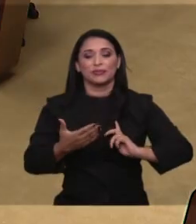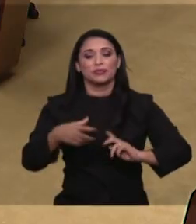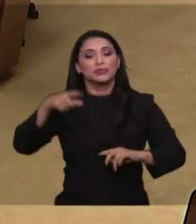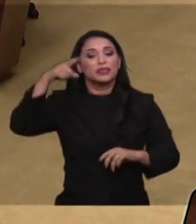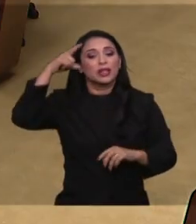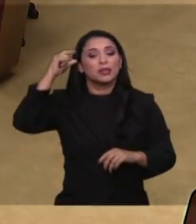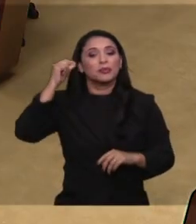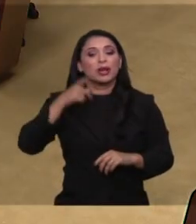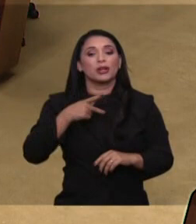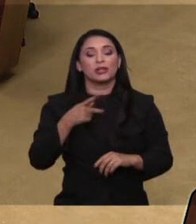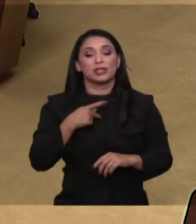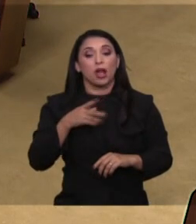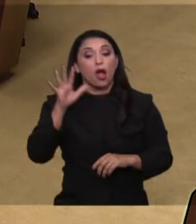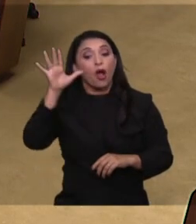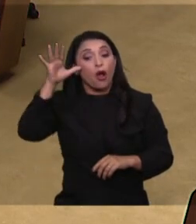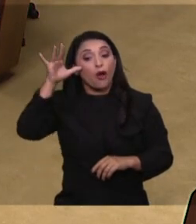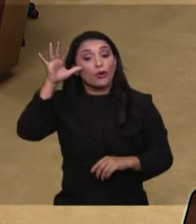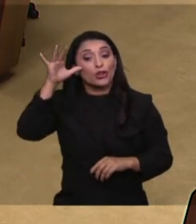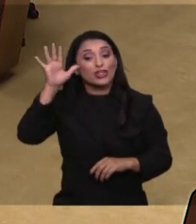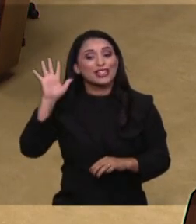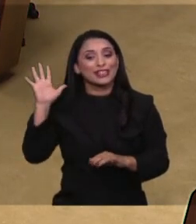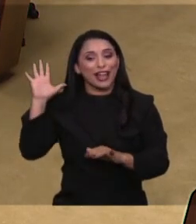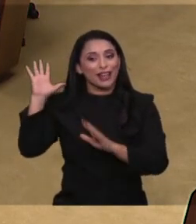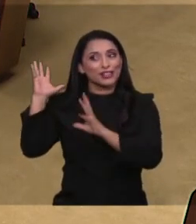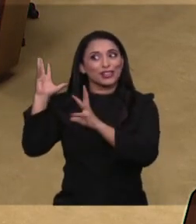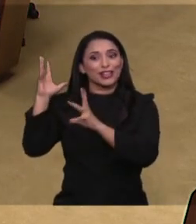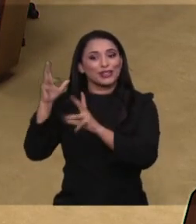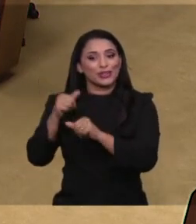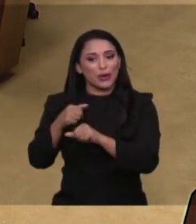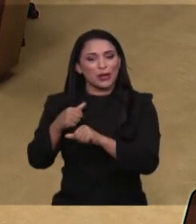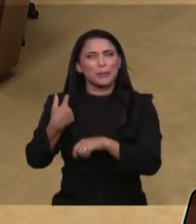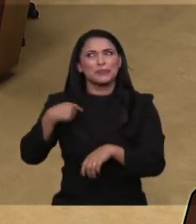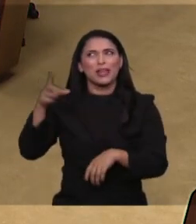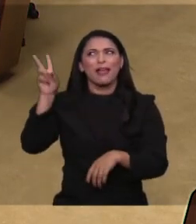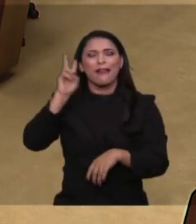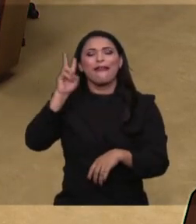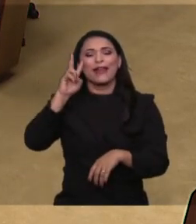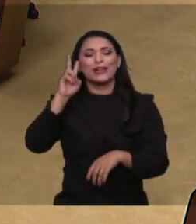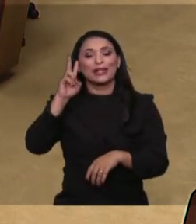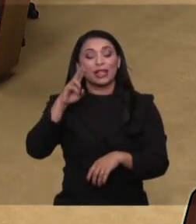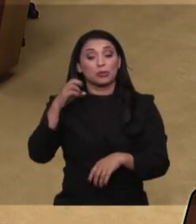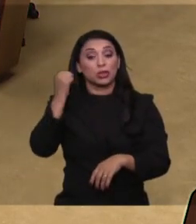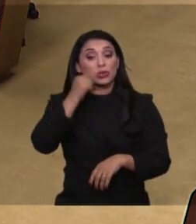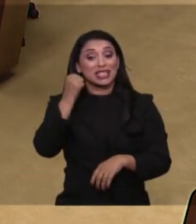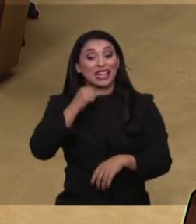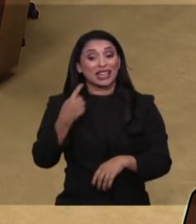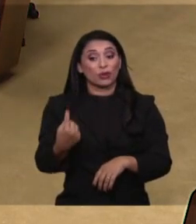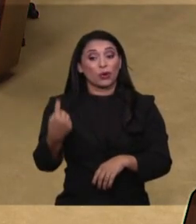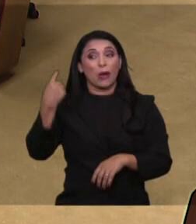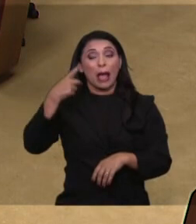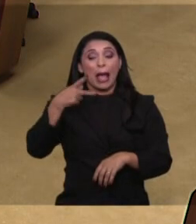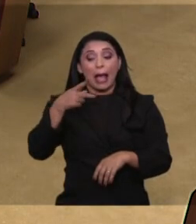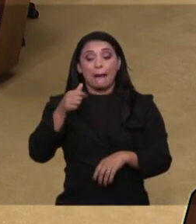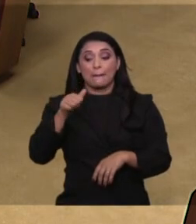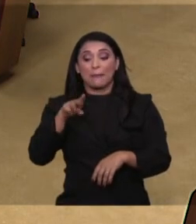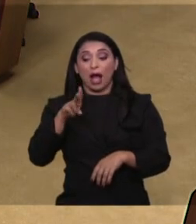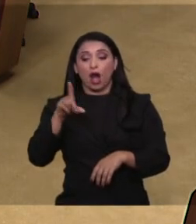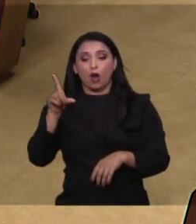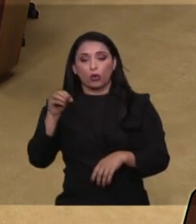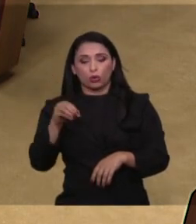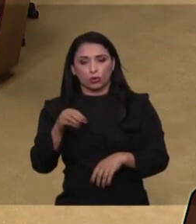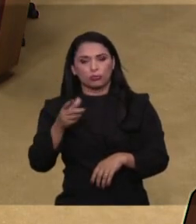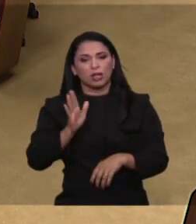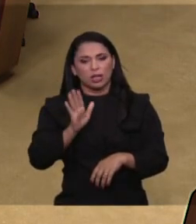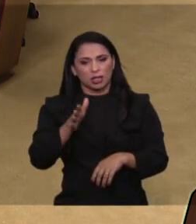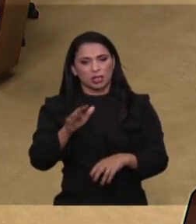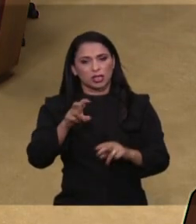no capítulo Curiosidades Históricas, eu me lembro que, na ocasião, o senador Paulo Brossard, que depois teve assento nesse tribunal